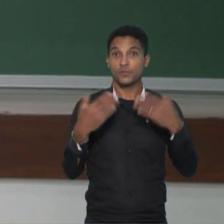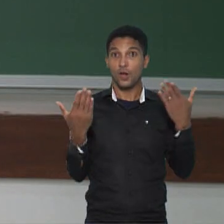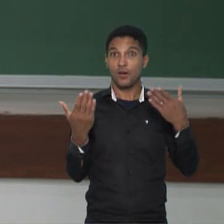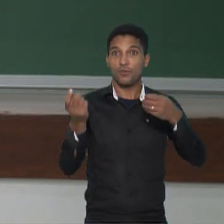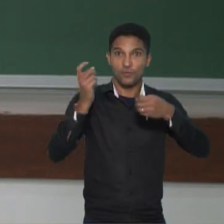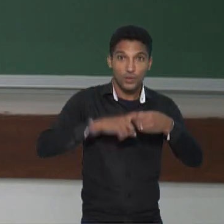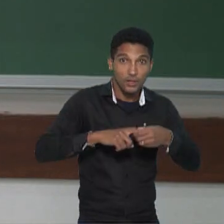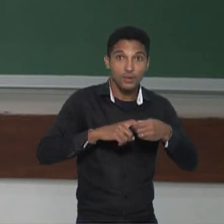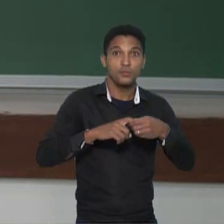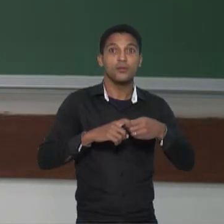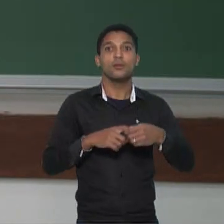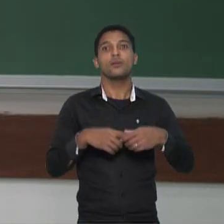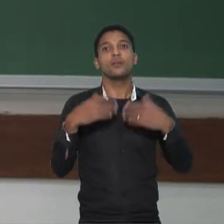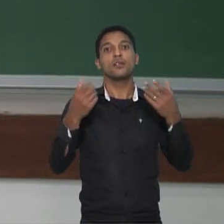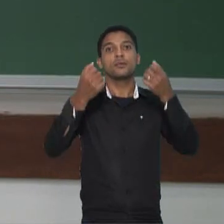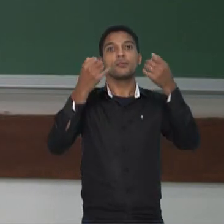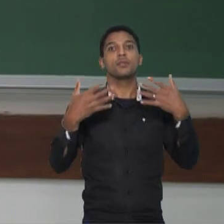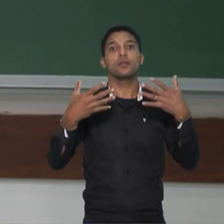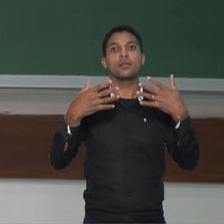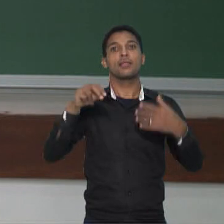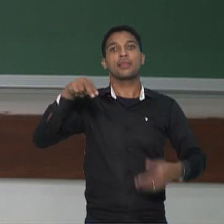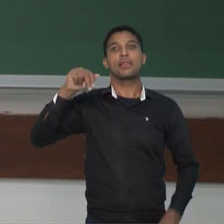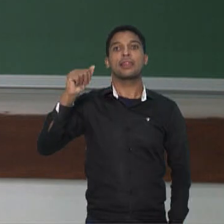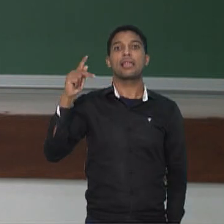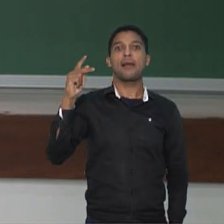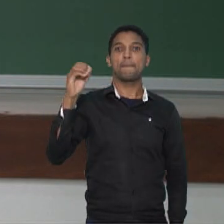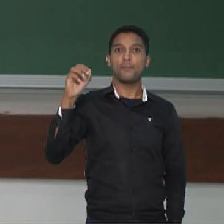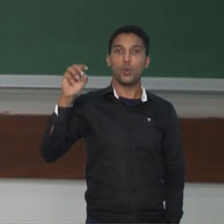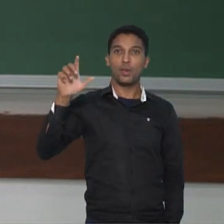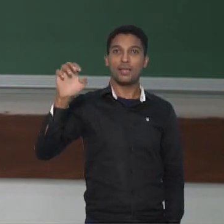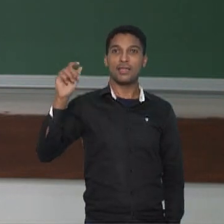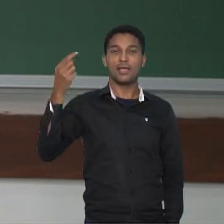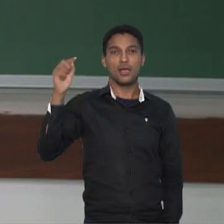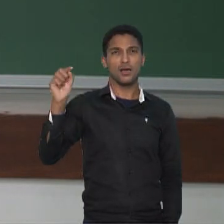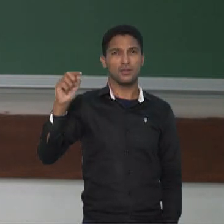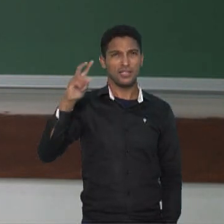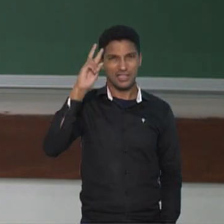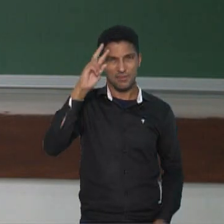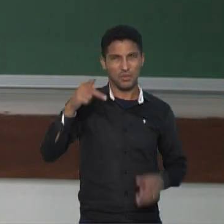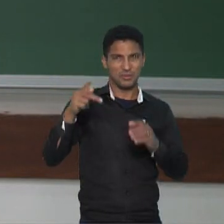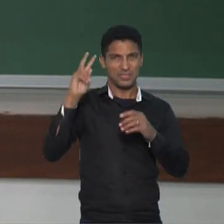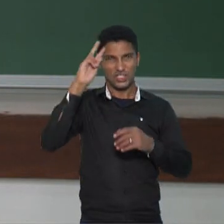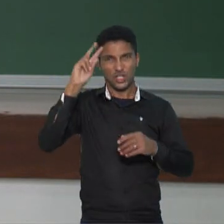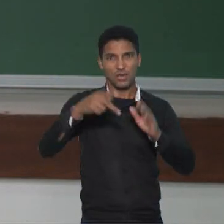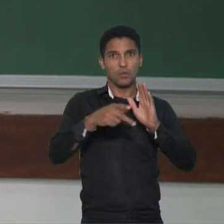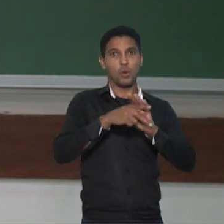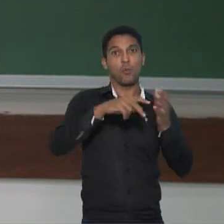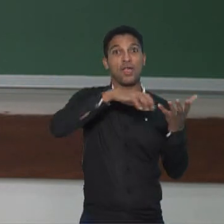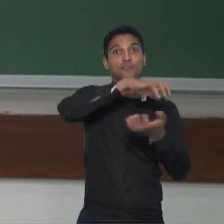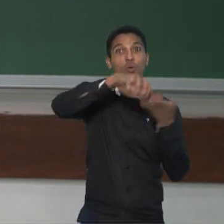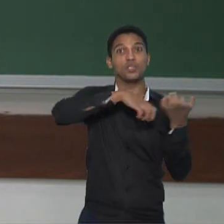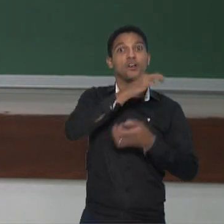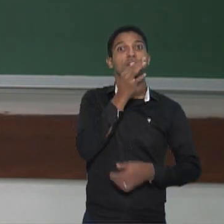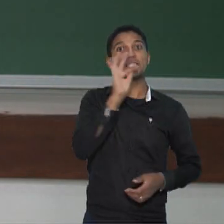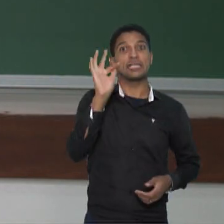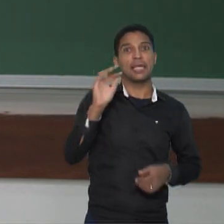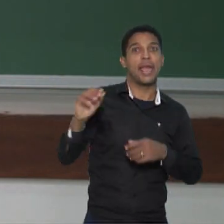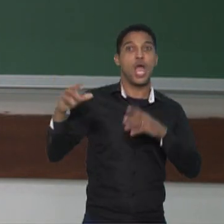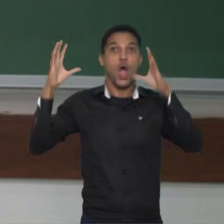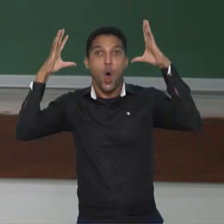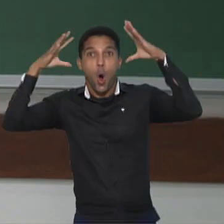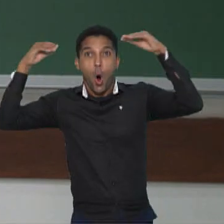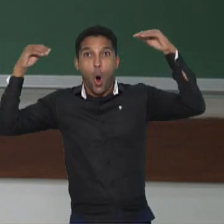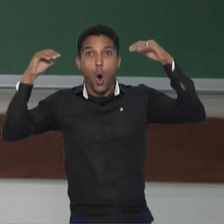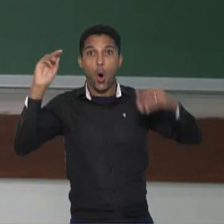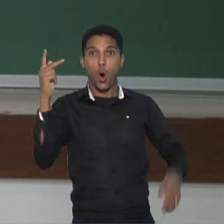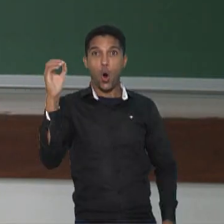Voltamos aqui, pessoal, falando aqui, Napoleão, muito legal a história, né, da Revolução Francesa, não holandesa. Então a gente sabe que as